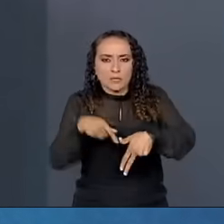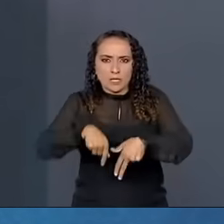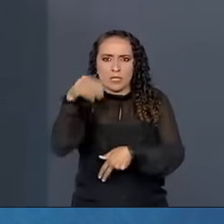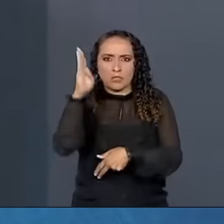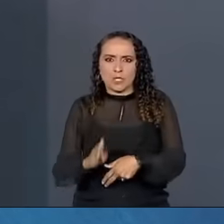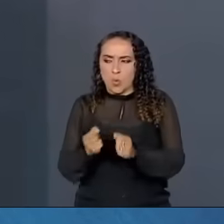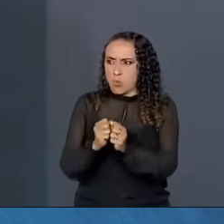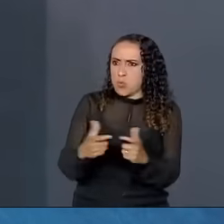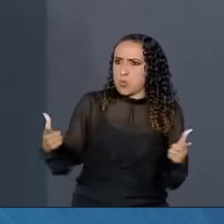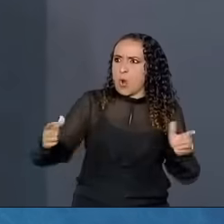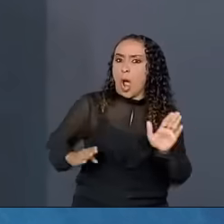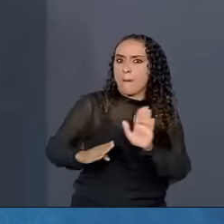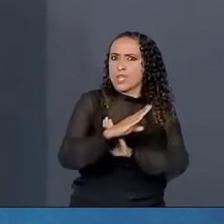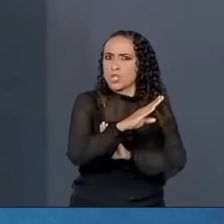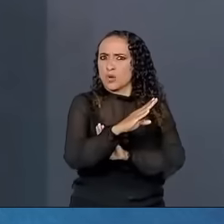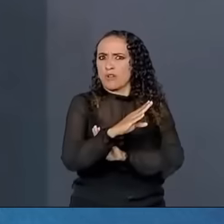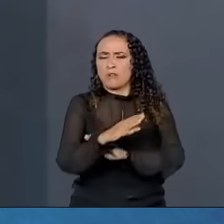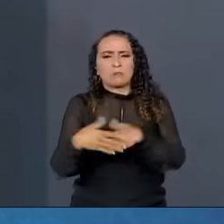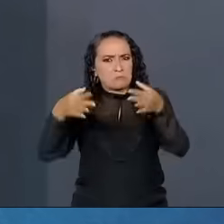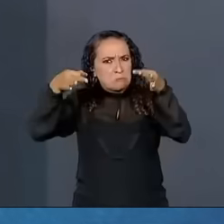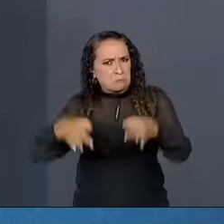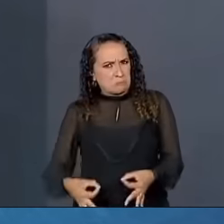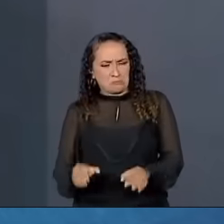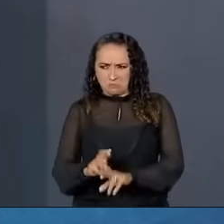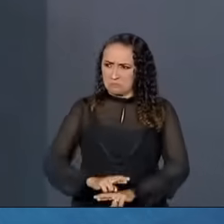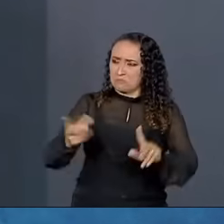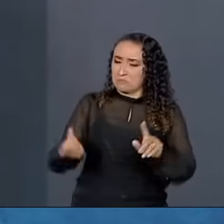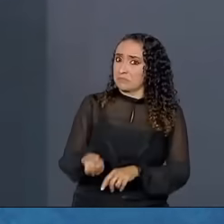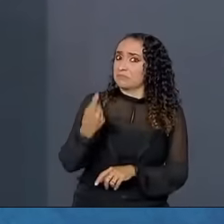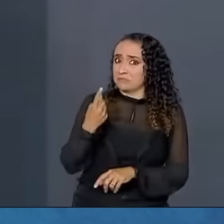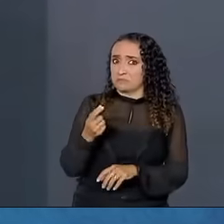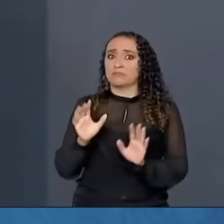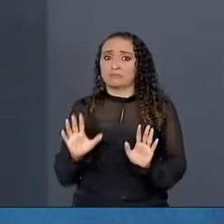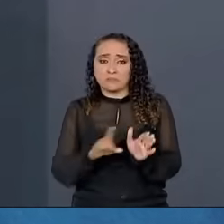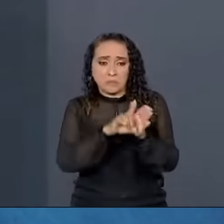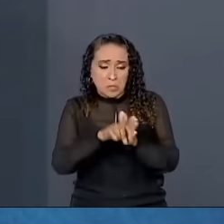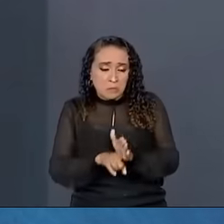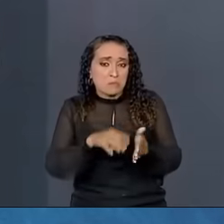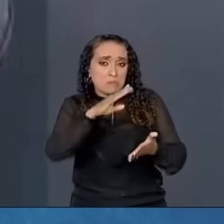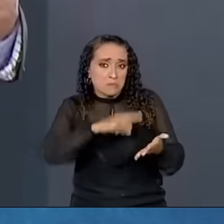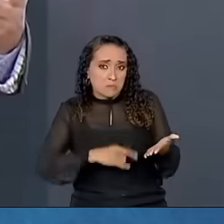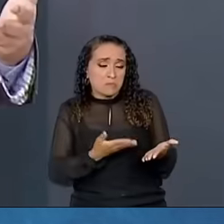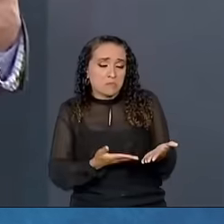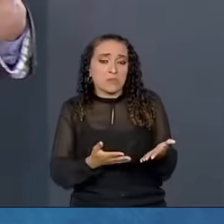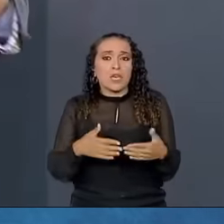tinha aumentado e afirmações bastante exóticas, inclusive, nesse estudo.